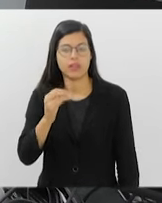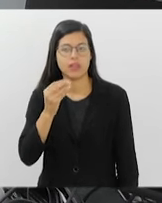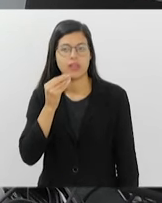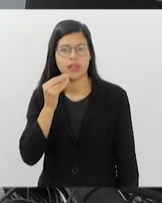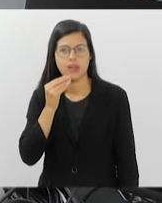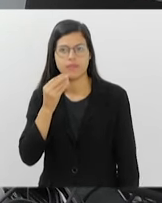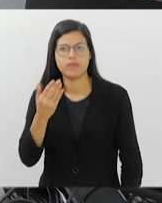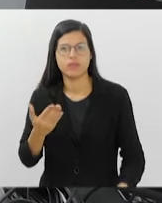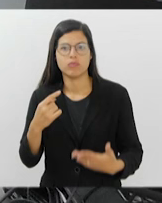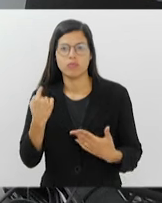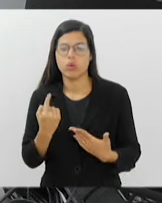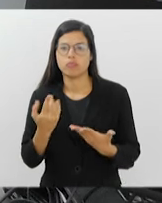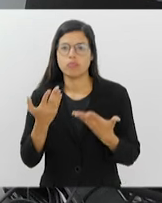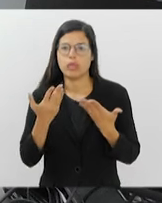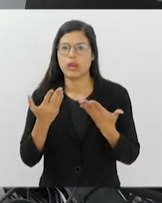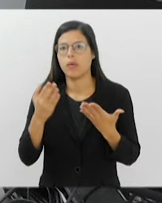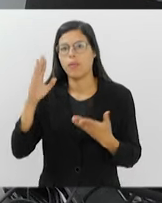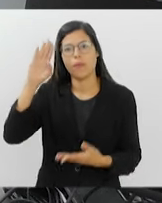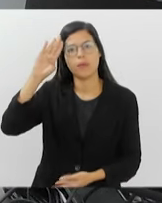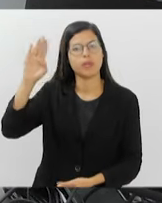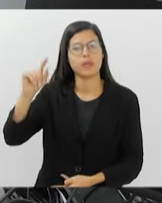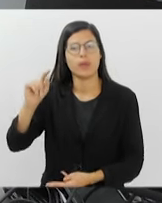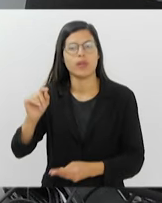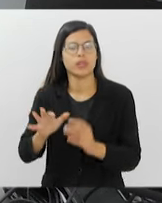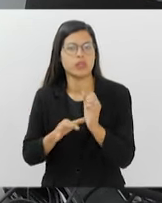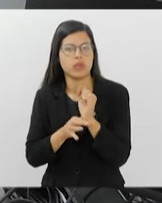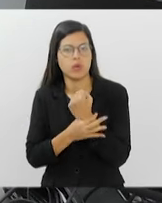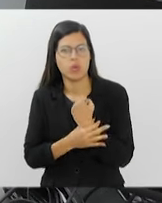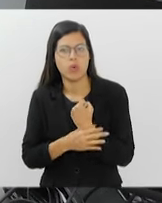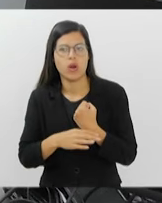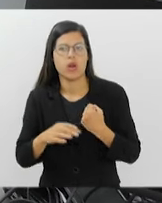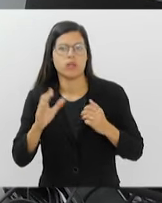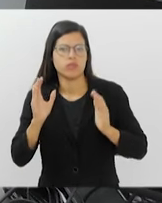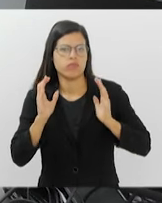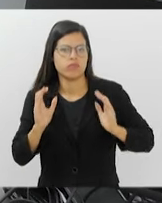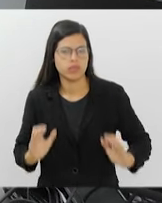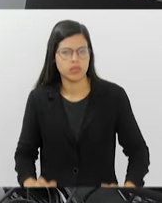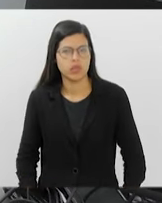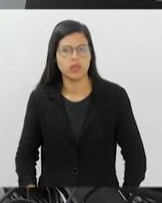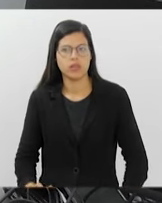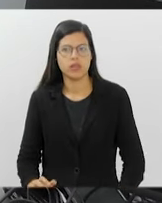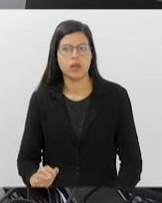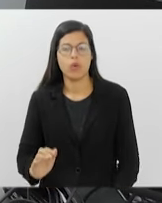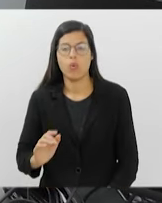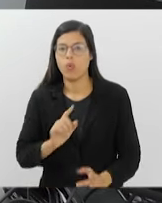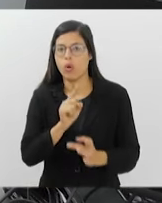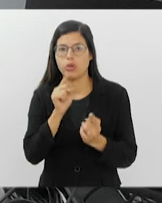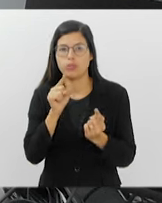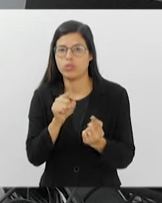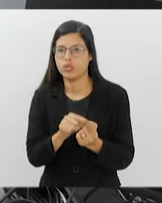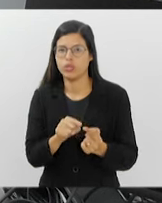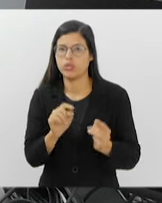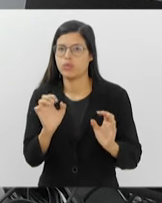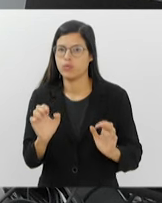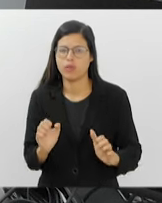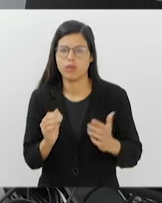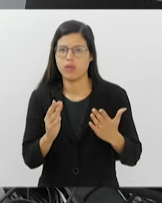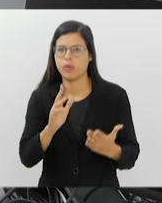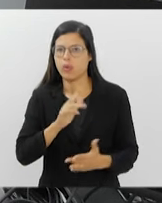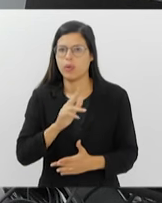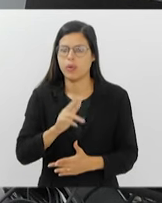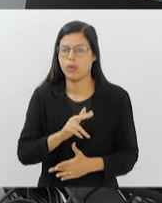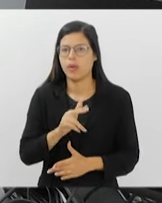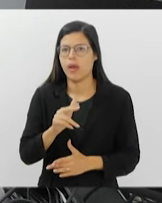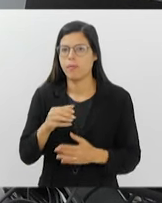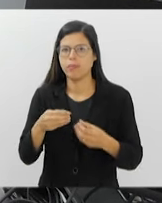prezando pela segurança do cidadão que não haja drogas nesses eventos porque a gente sabe que o intuito do evento não é esse né então a gente tá aqui